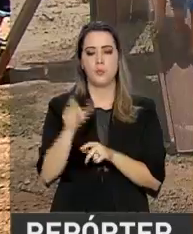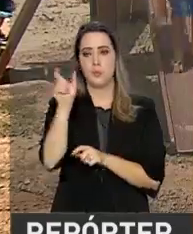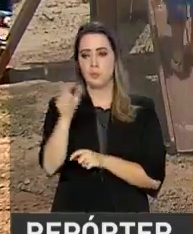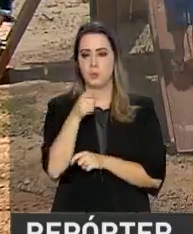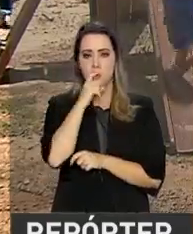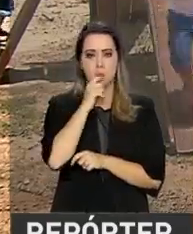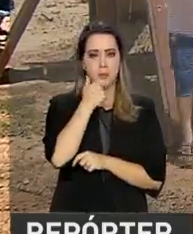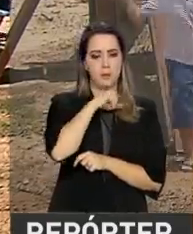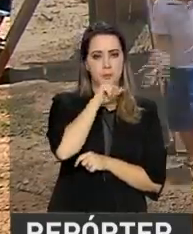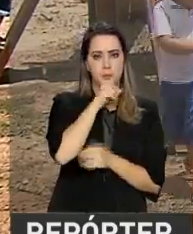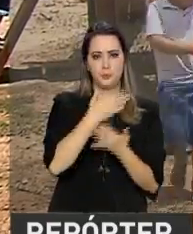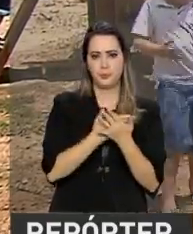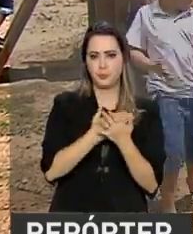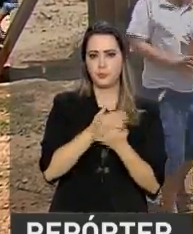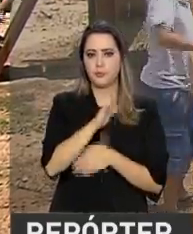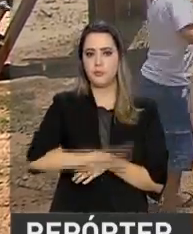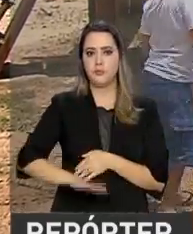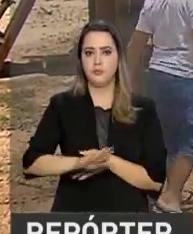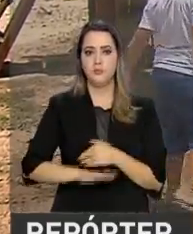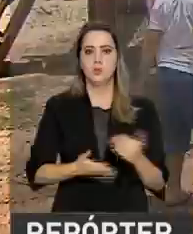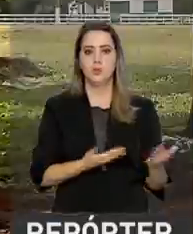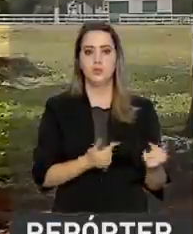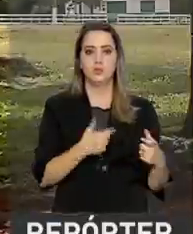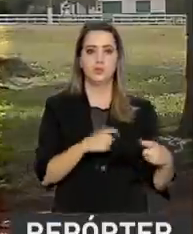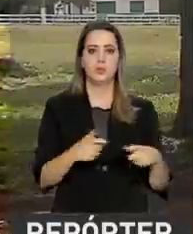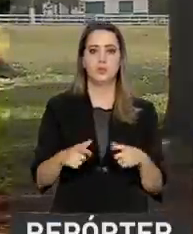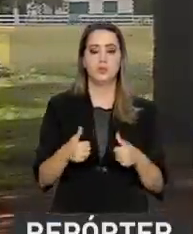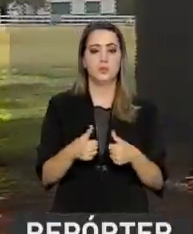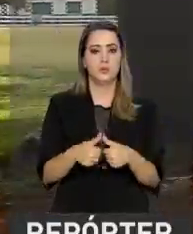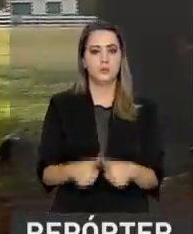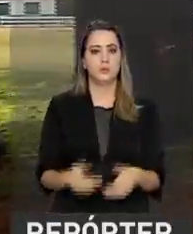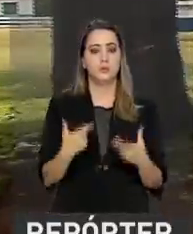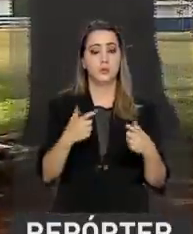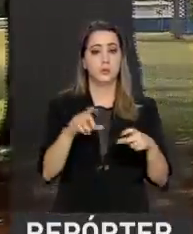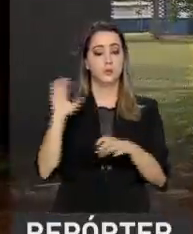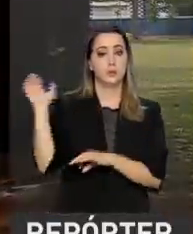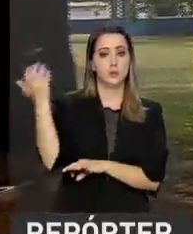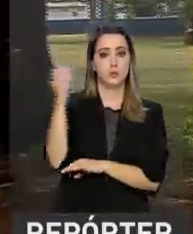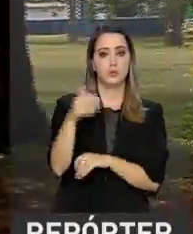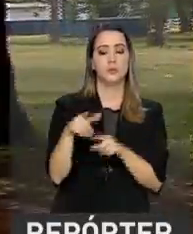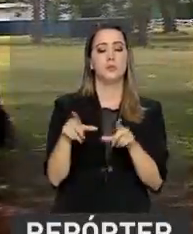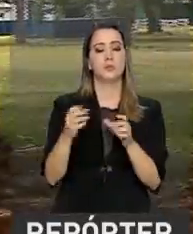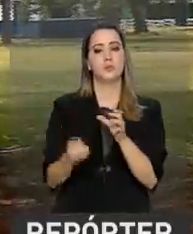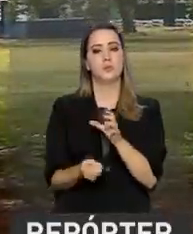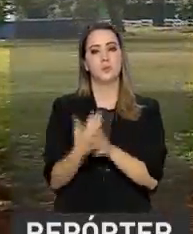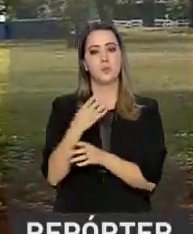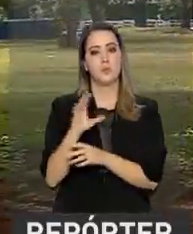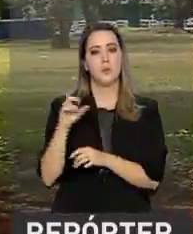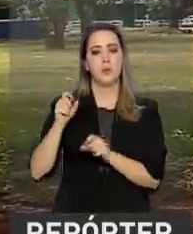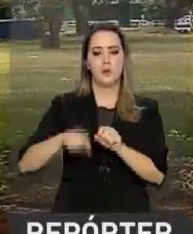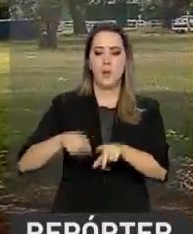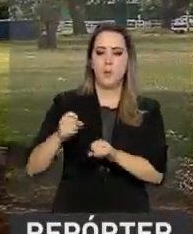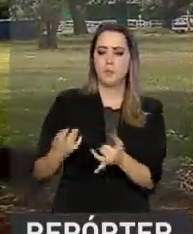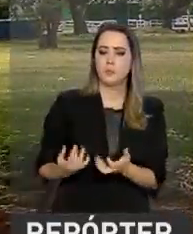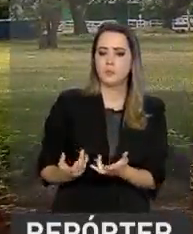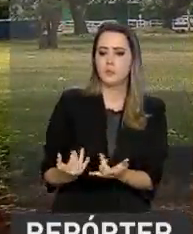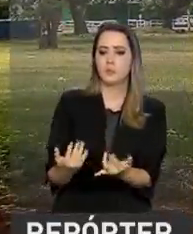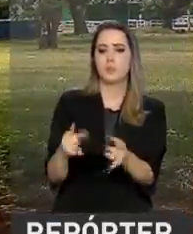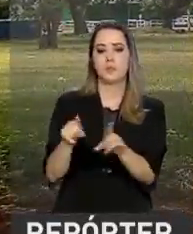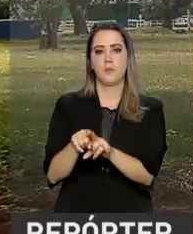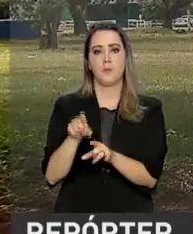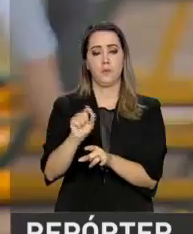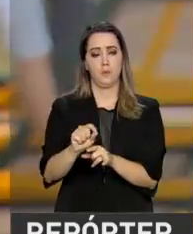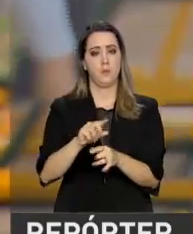estudam, crianças e jovens têm um espaço para ficar. Na área ambiental, há ações como a criação de hortas comunitárias e